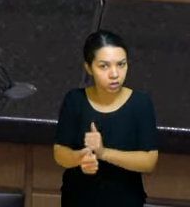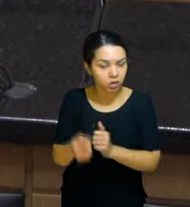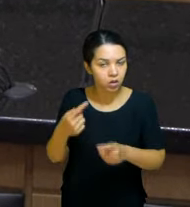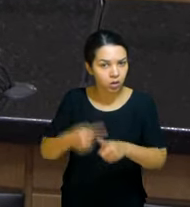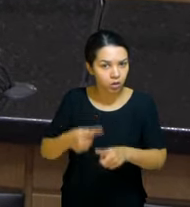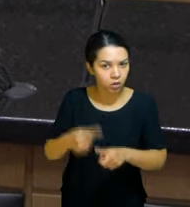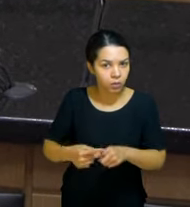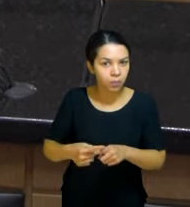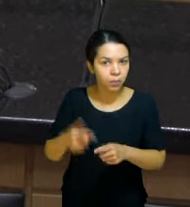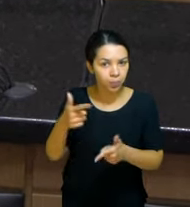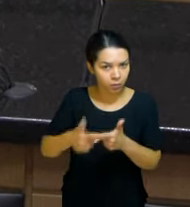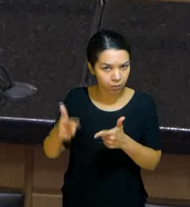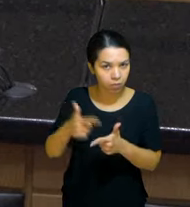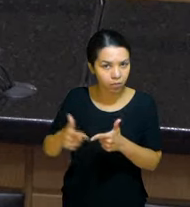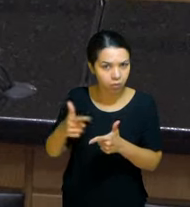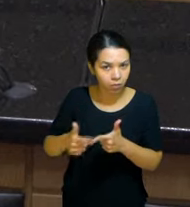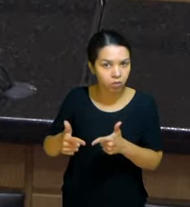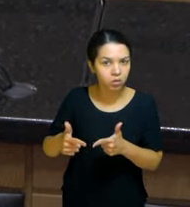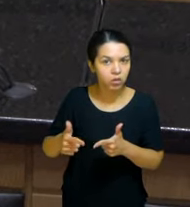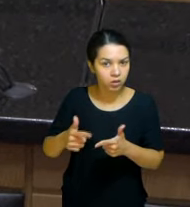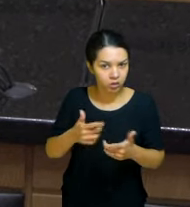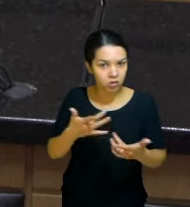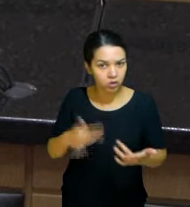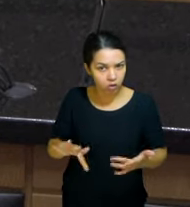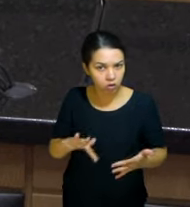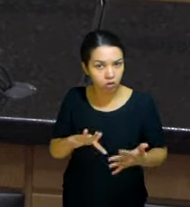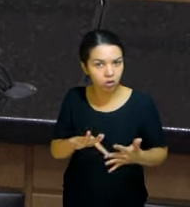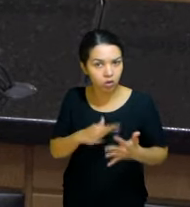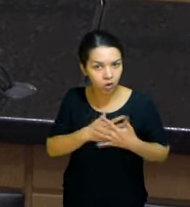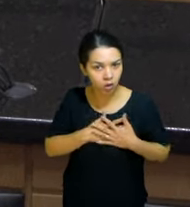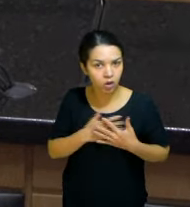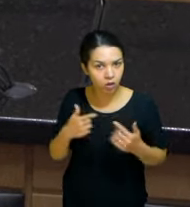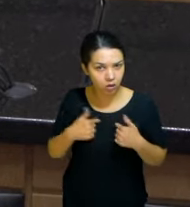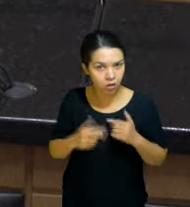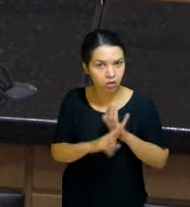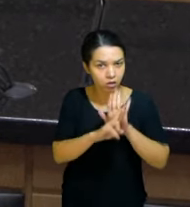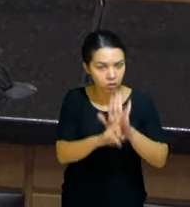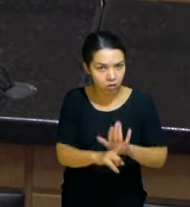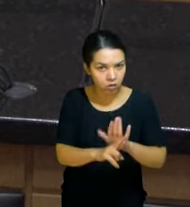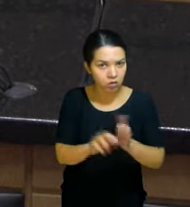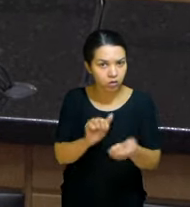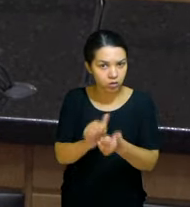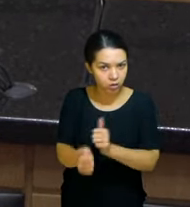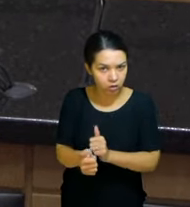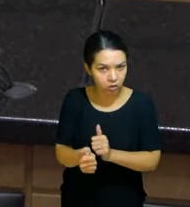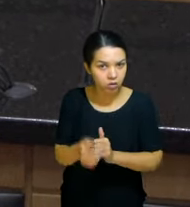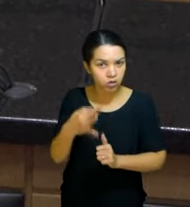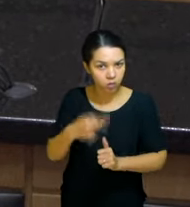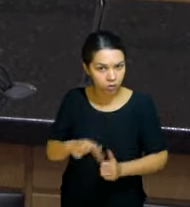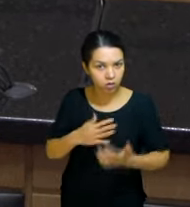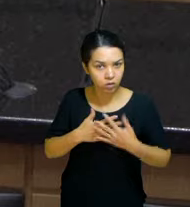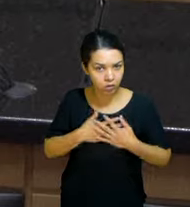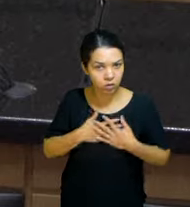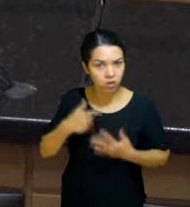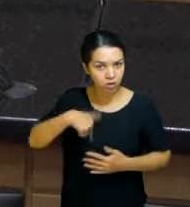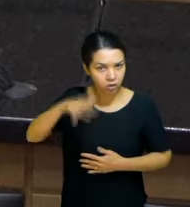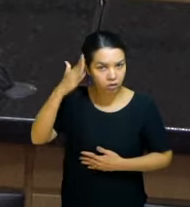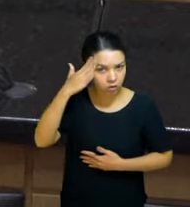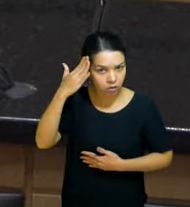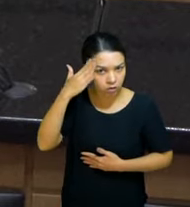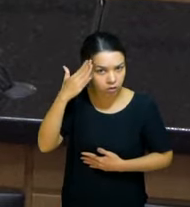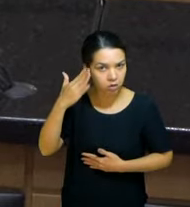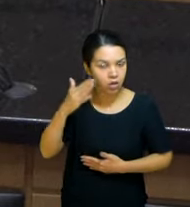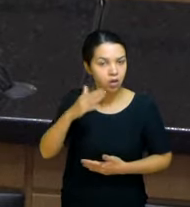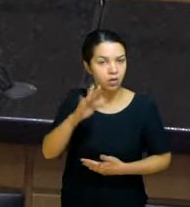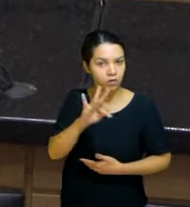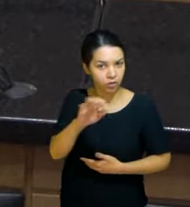é uma situação que dói, né? Eu, enquanto representante dos atletas, doeu a mim. E eu sei, por mais que a